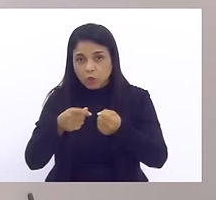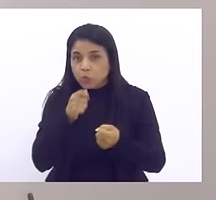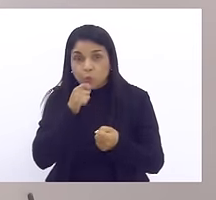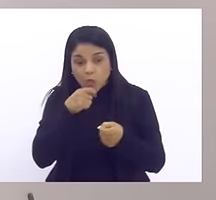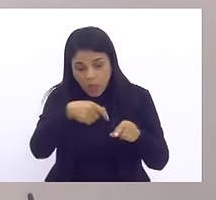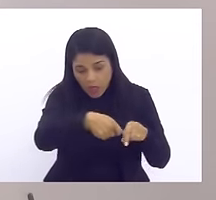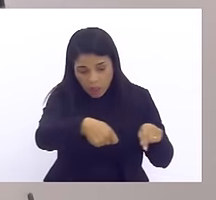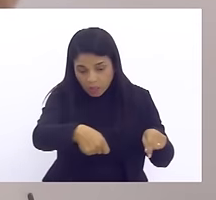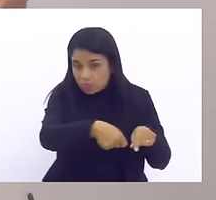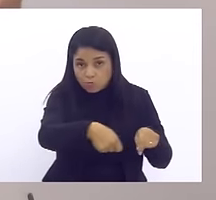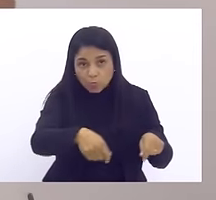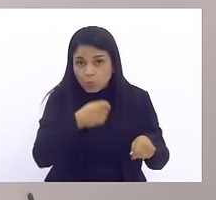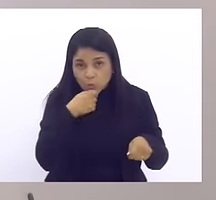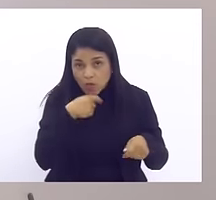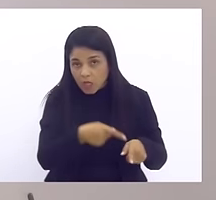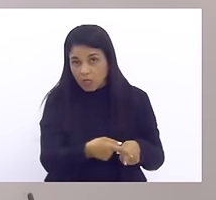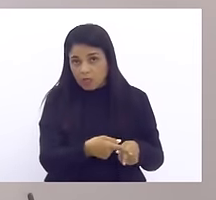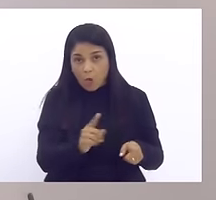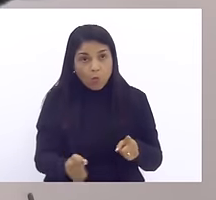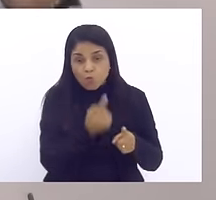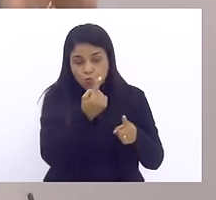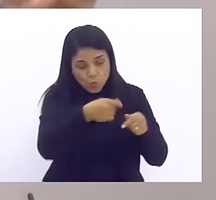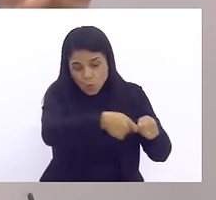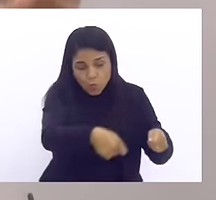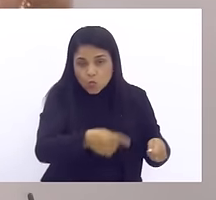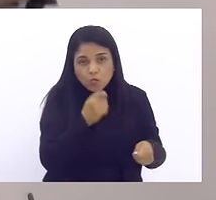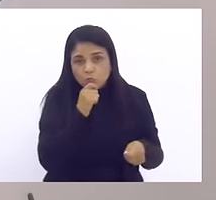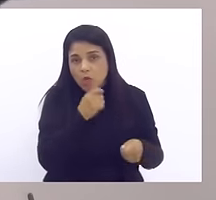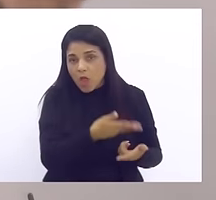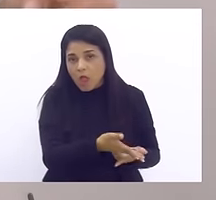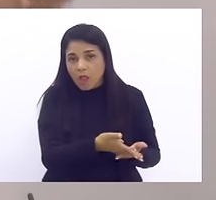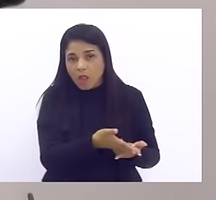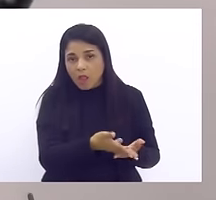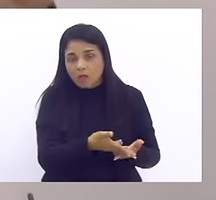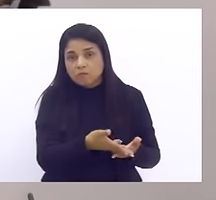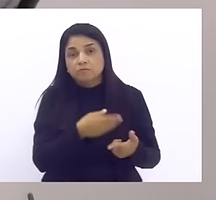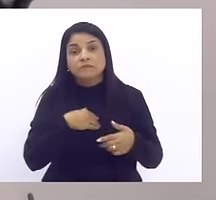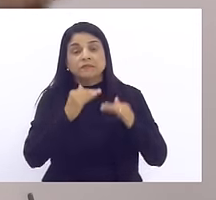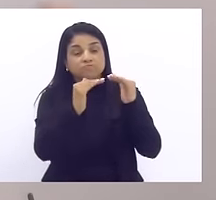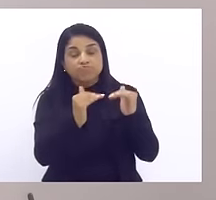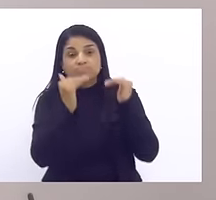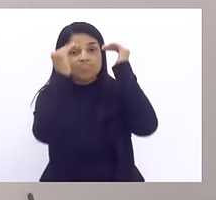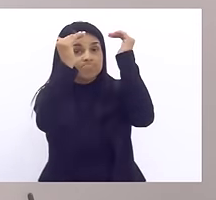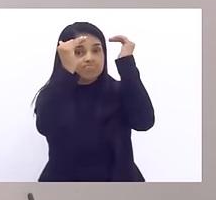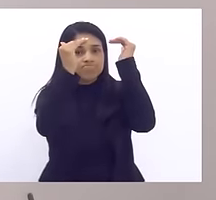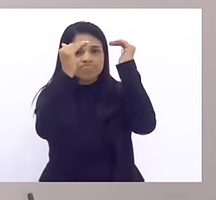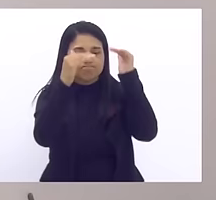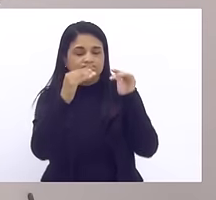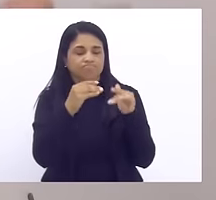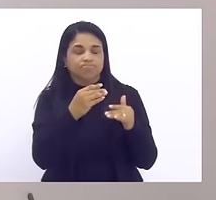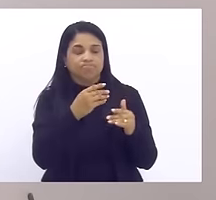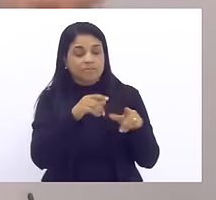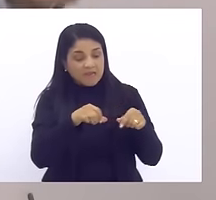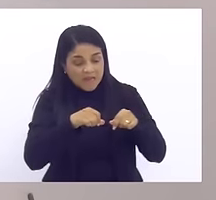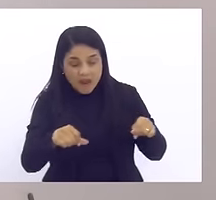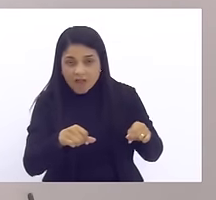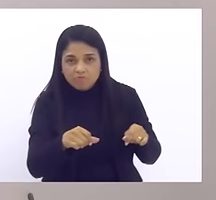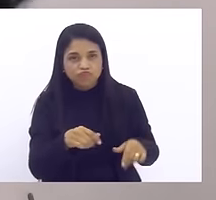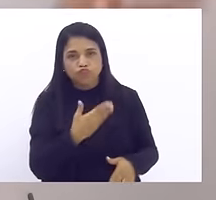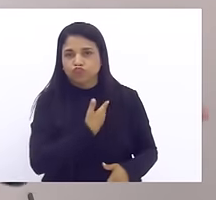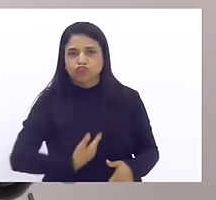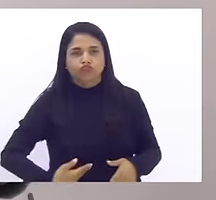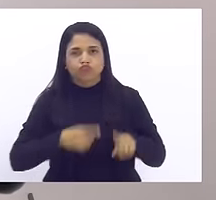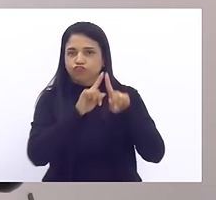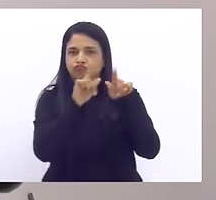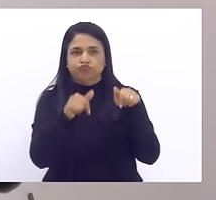lhe afirmando segundo quem lacra não é uma autoridade pública quem lacra é o